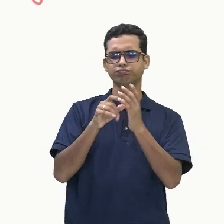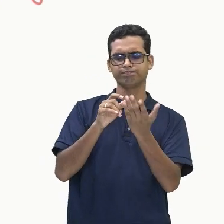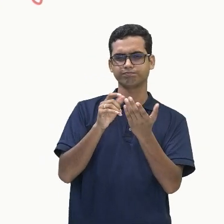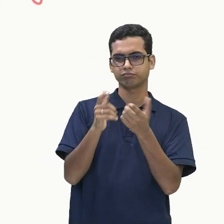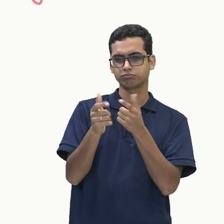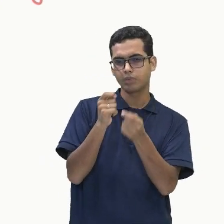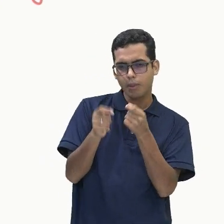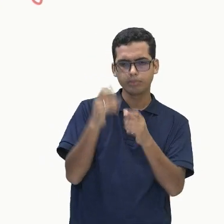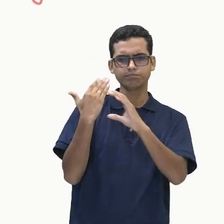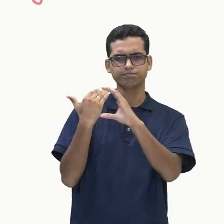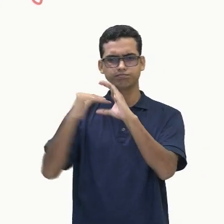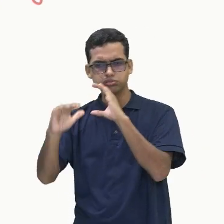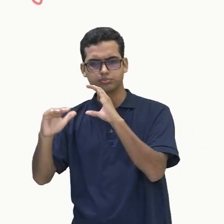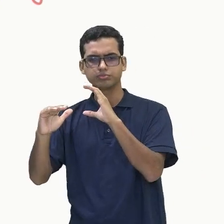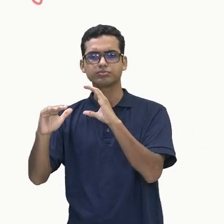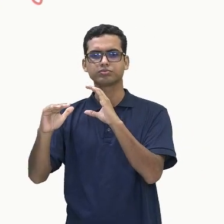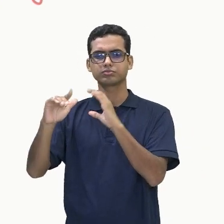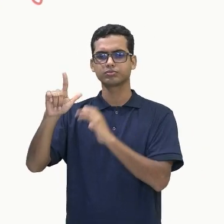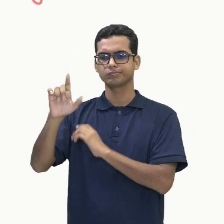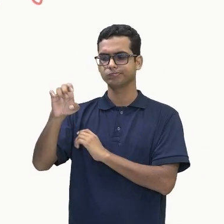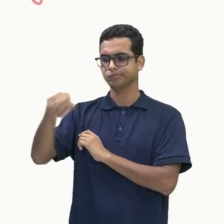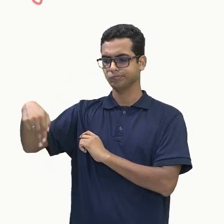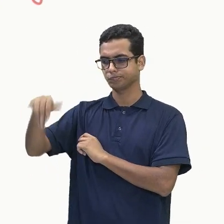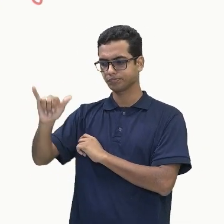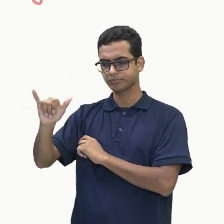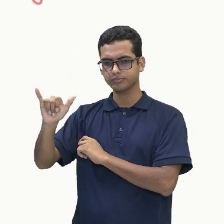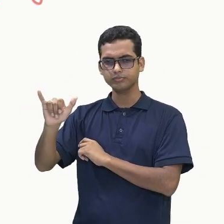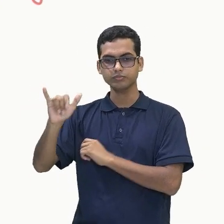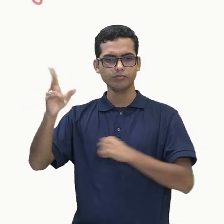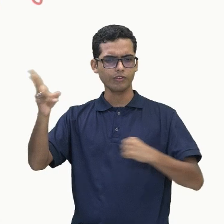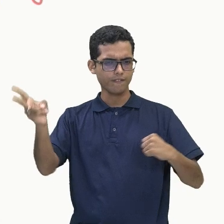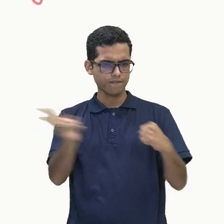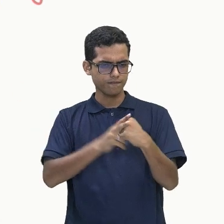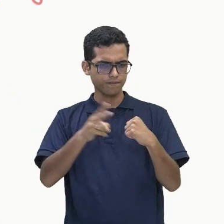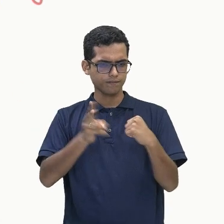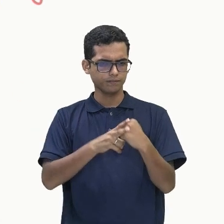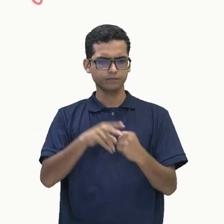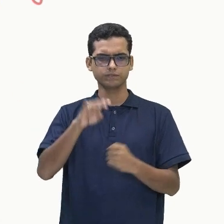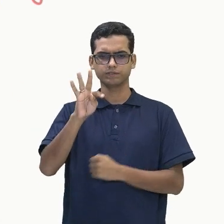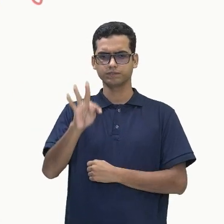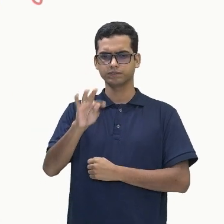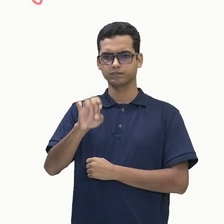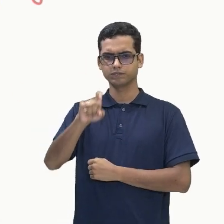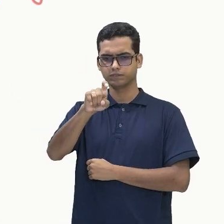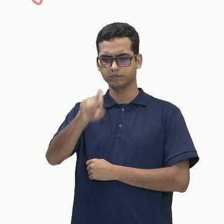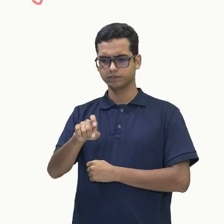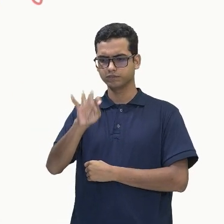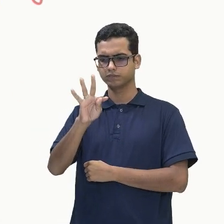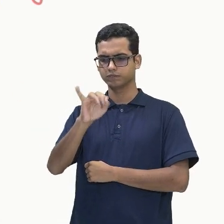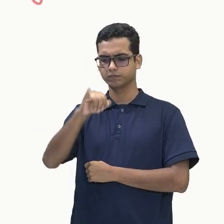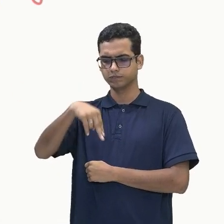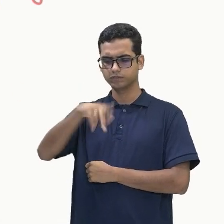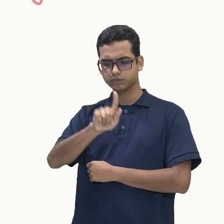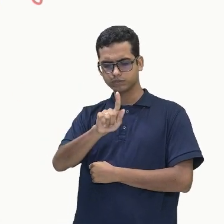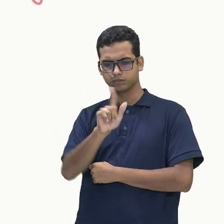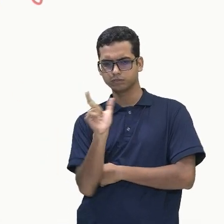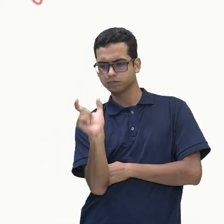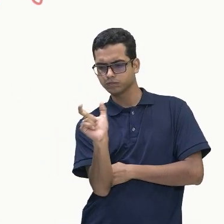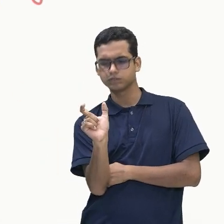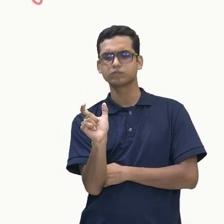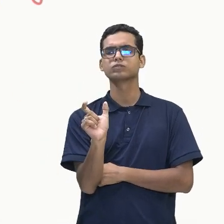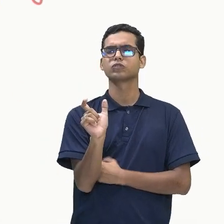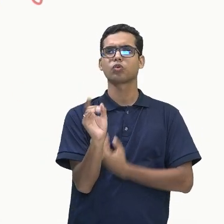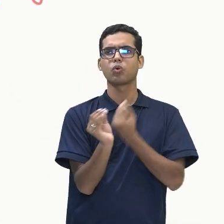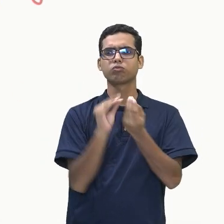Nós não temos na língua portuguesa um verbo que seja um verbo com uma palavra